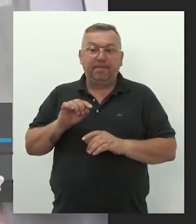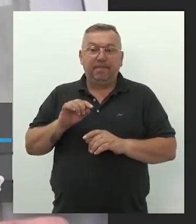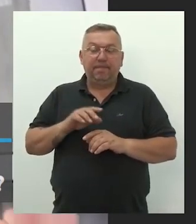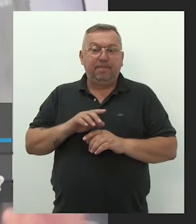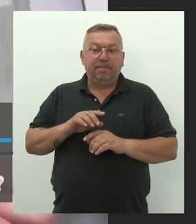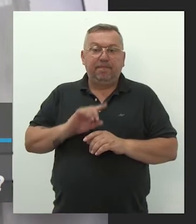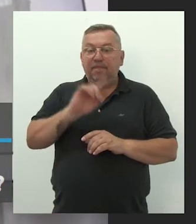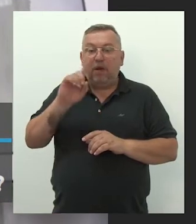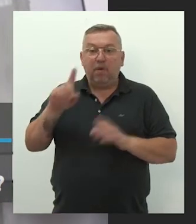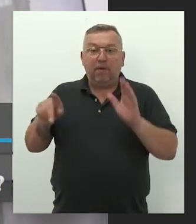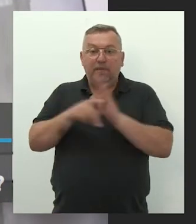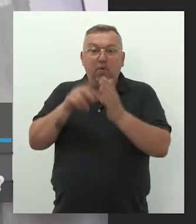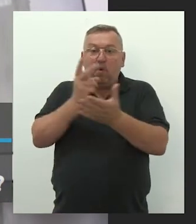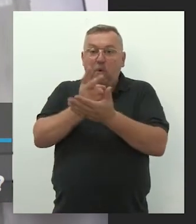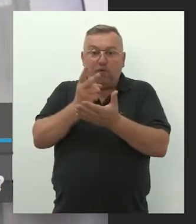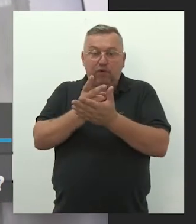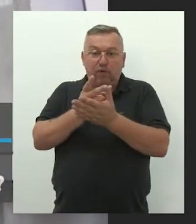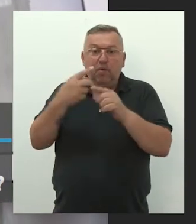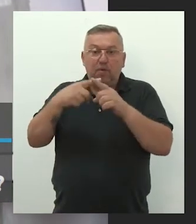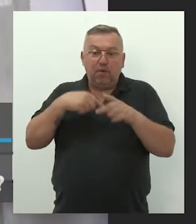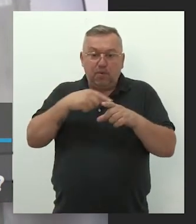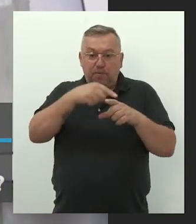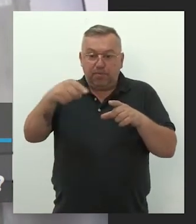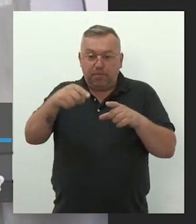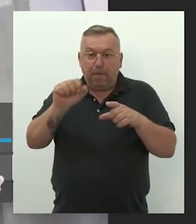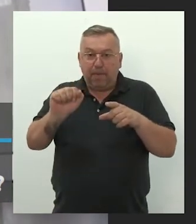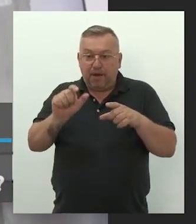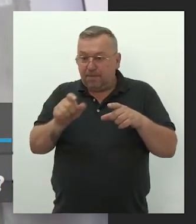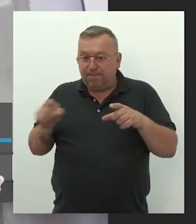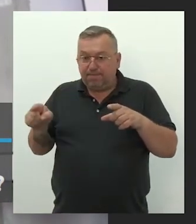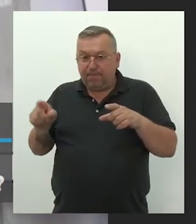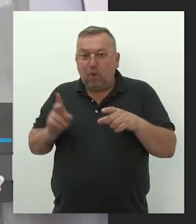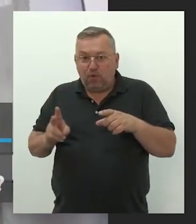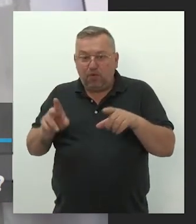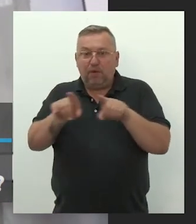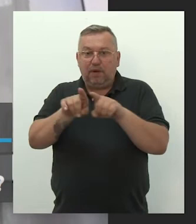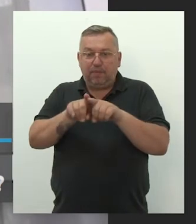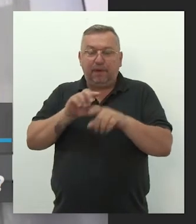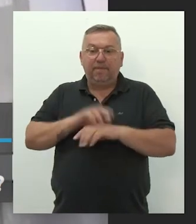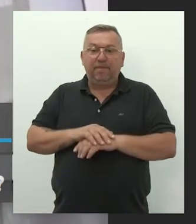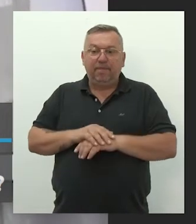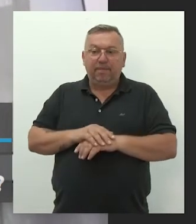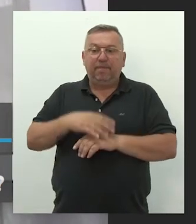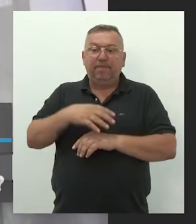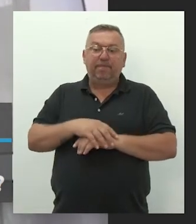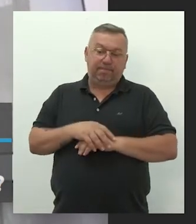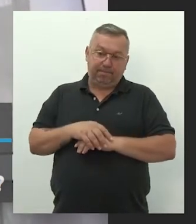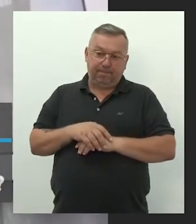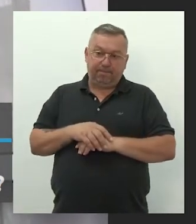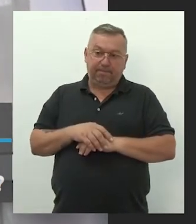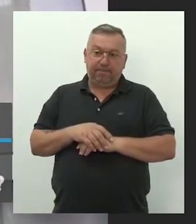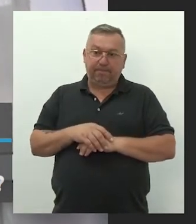não são contornos contínuos, né? Essas linhas, elas são interrompidas de alguma forma,